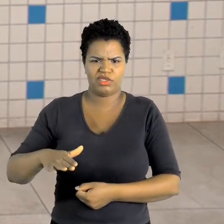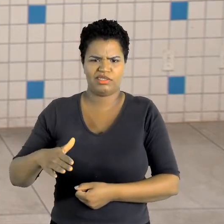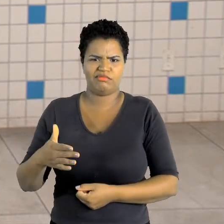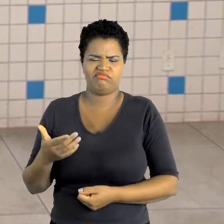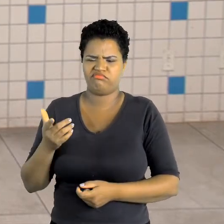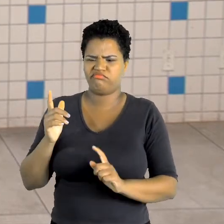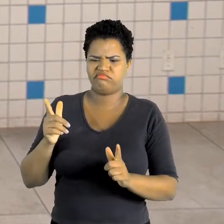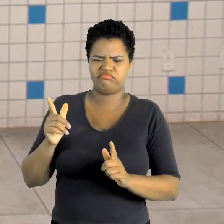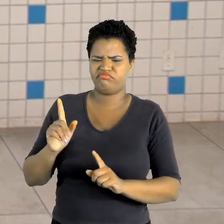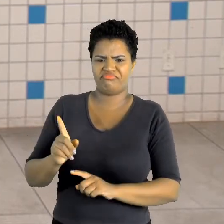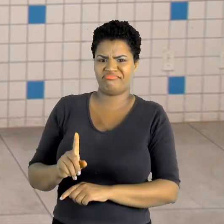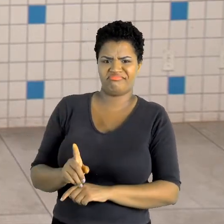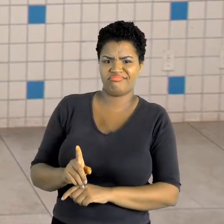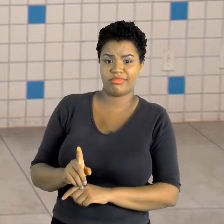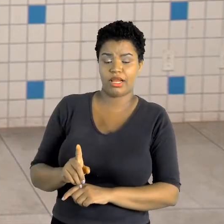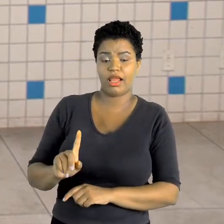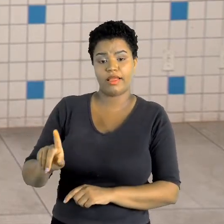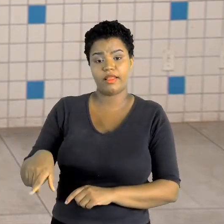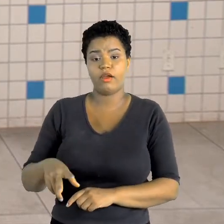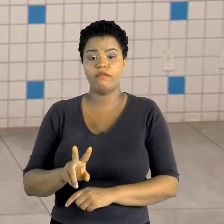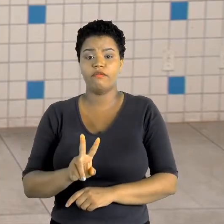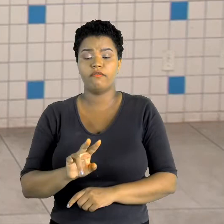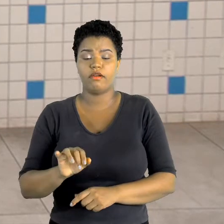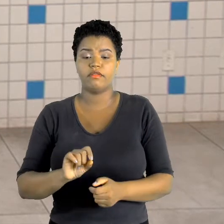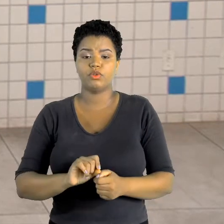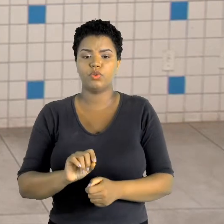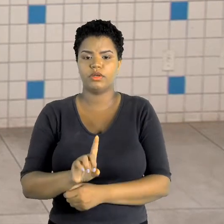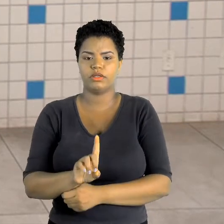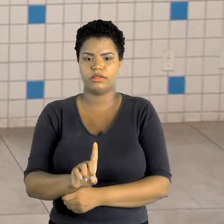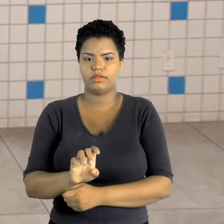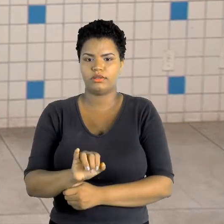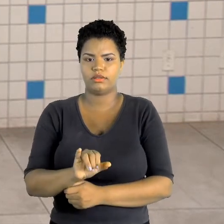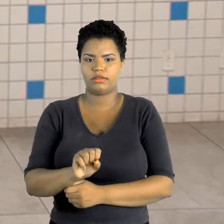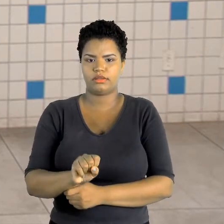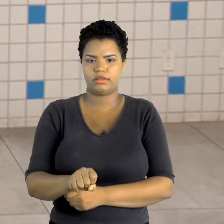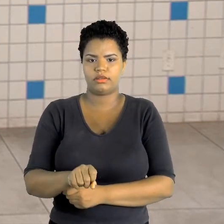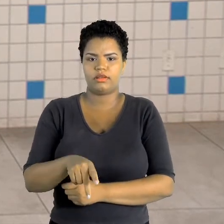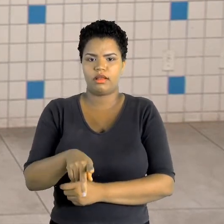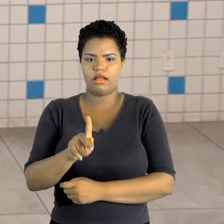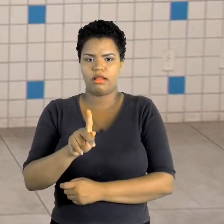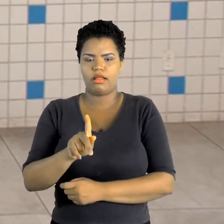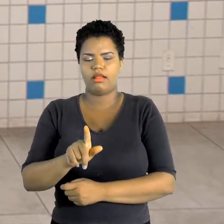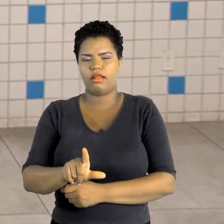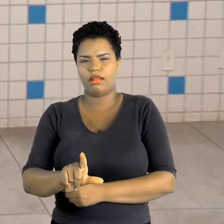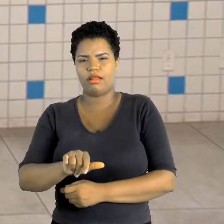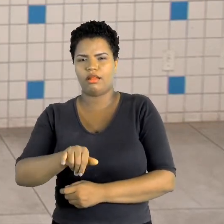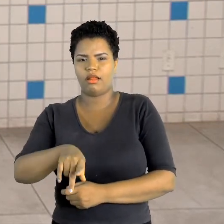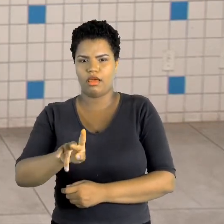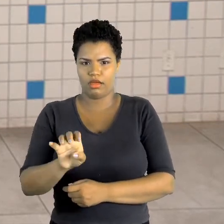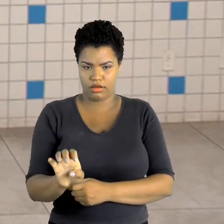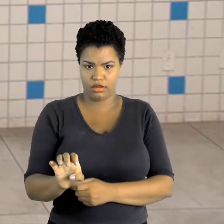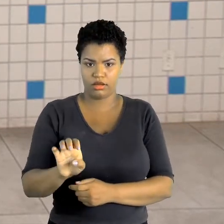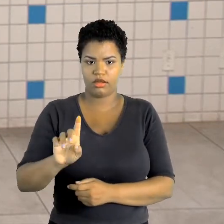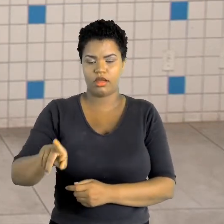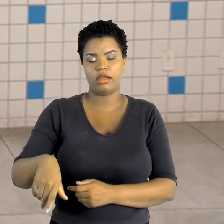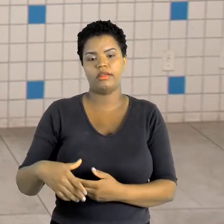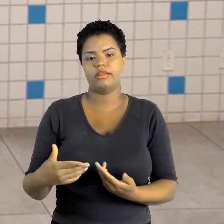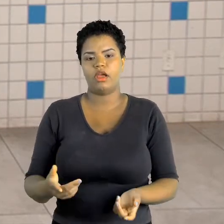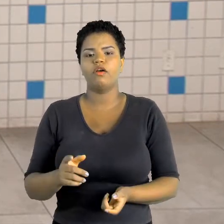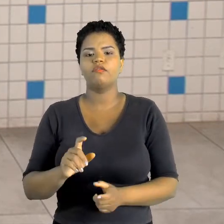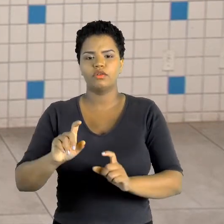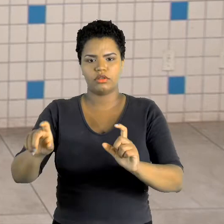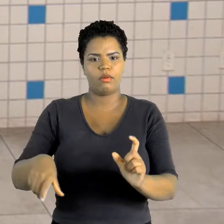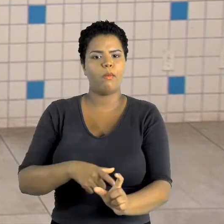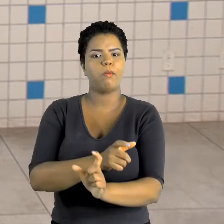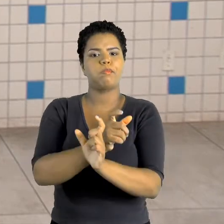coisa, você vai dar um dislike, ok? Então, like, dislike, não é isso, galera? Então, você usou aí um prefix, você